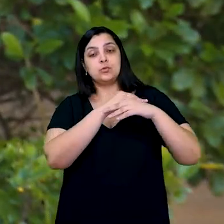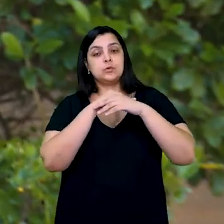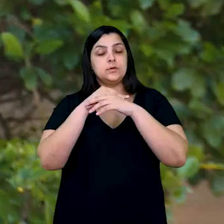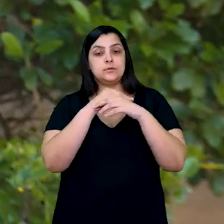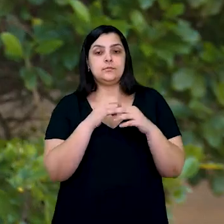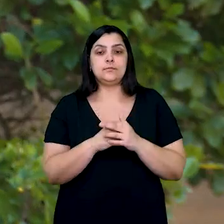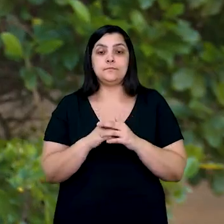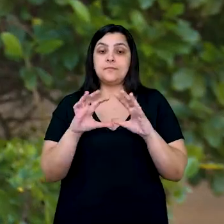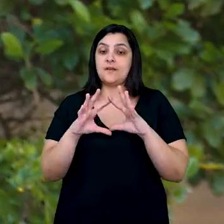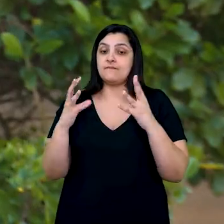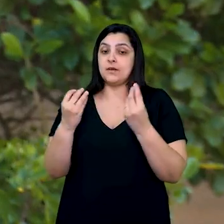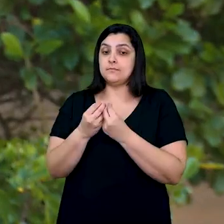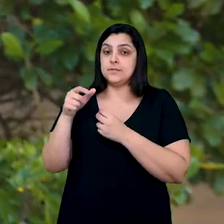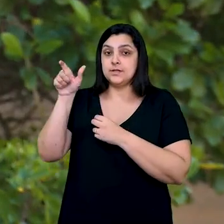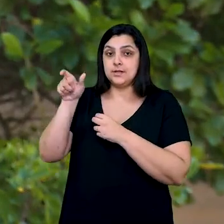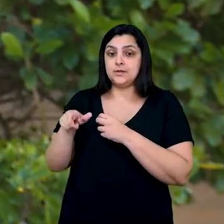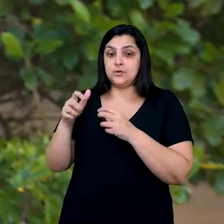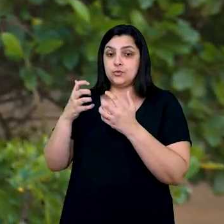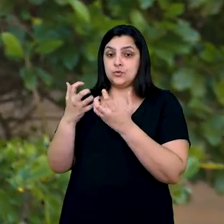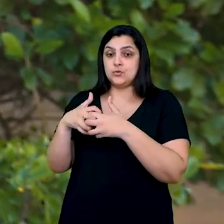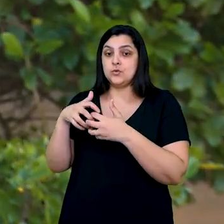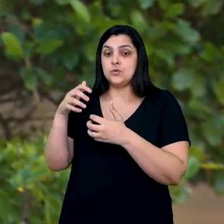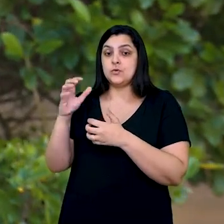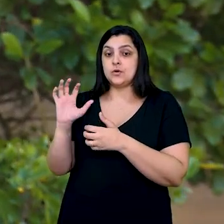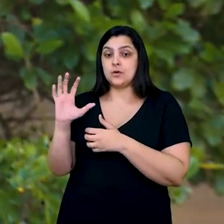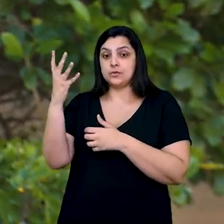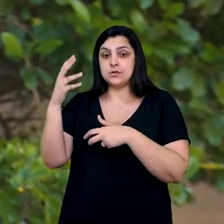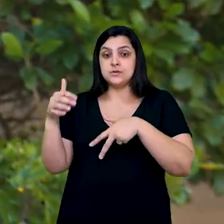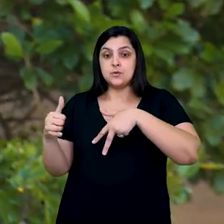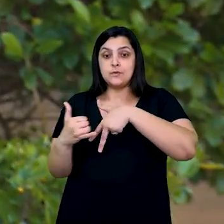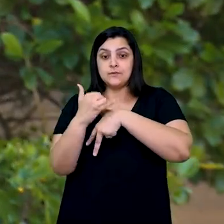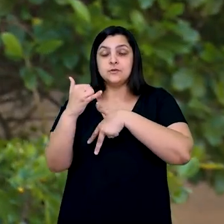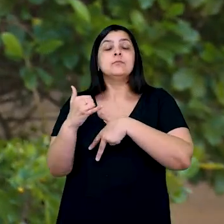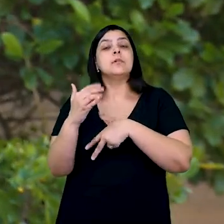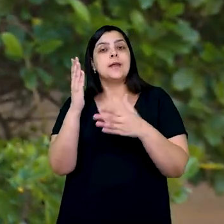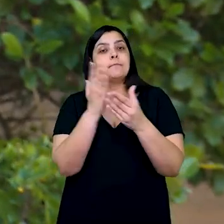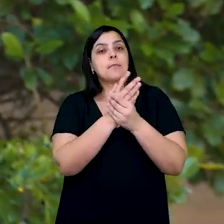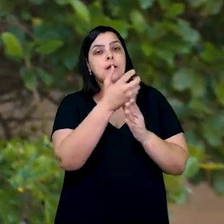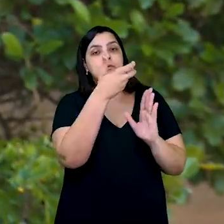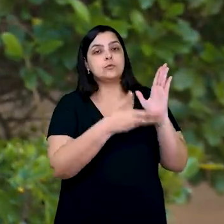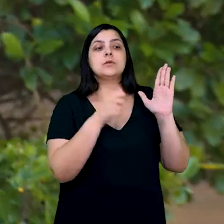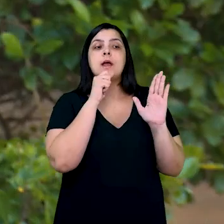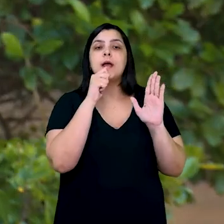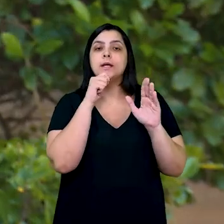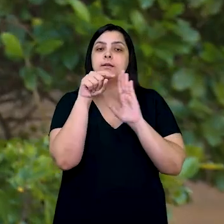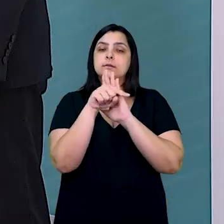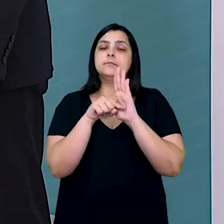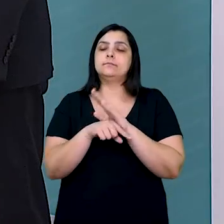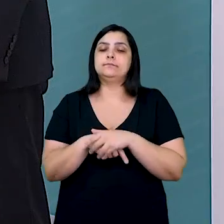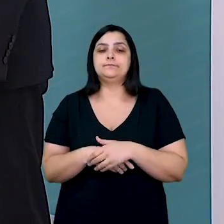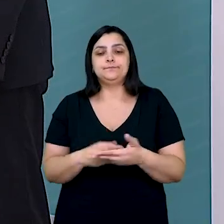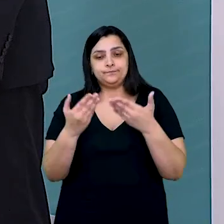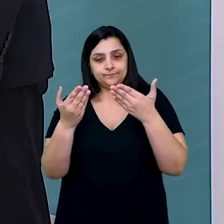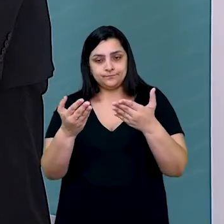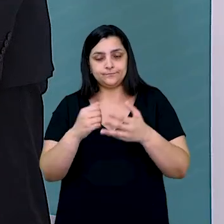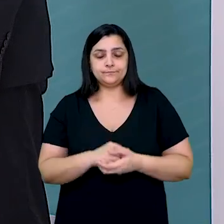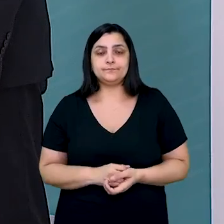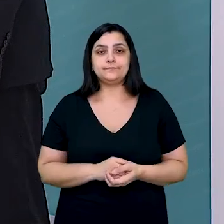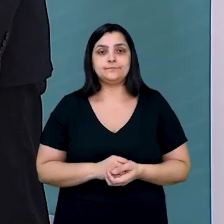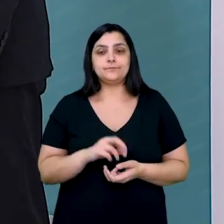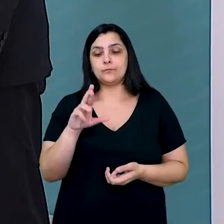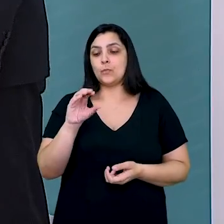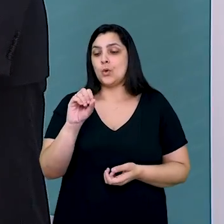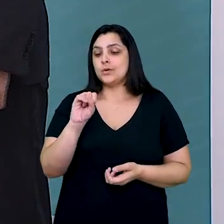foi unânime e a família do mecânico agrícola entrou com embargos, ainda não analisados. Eu volto com vocês no